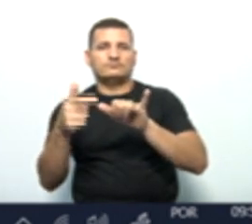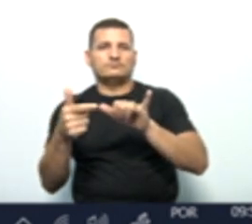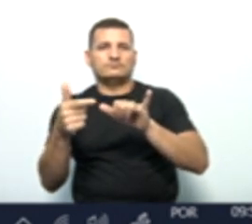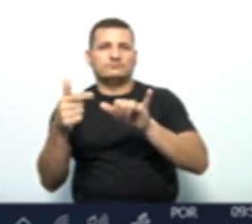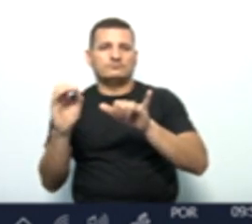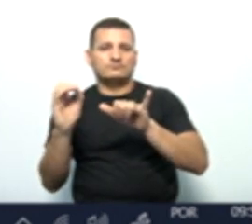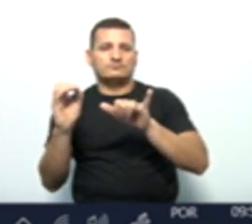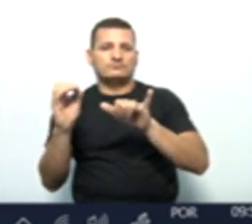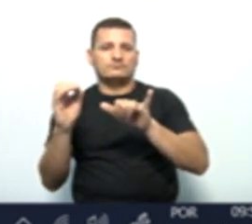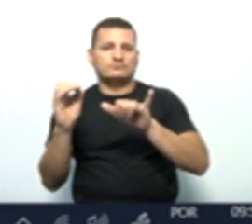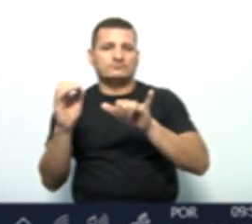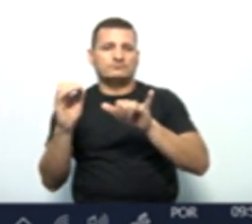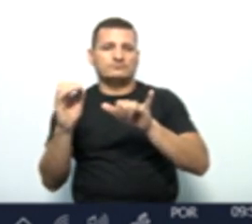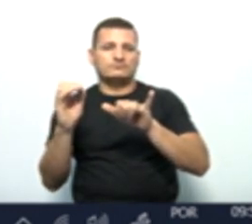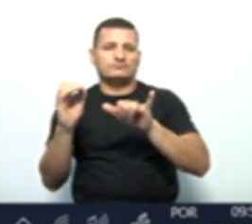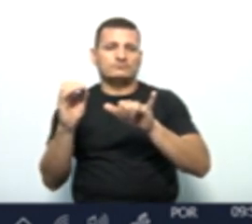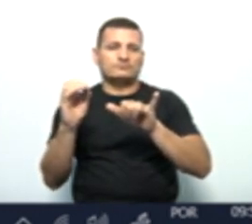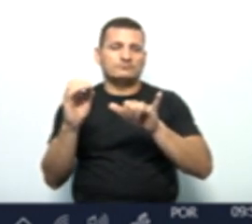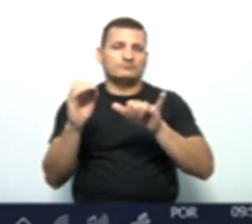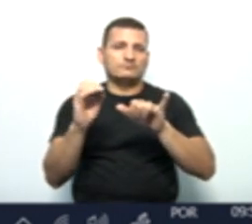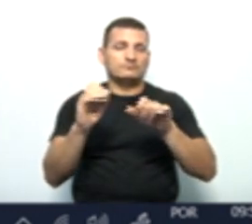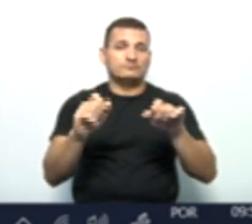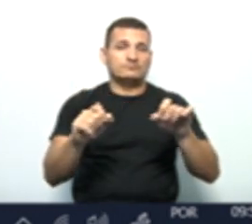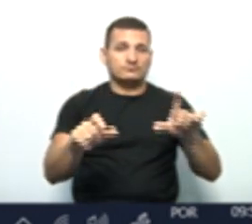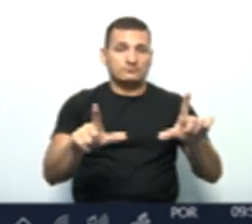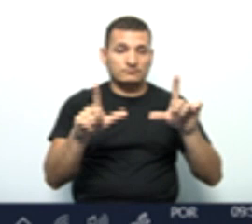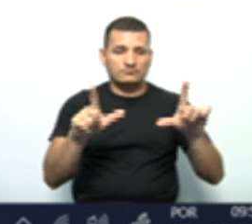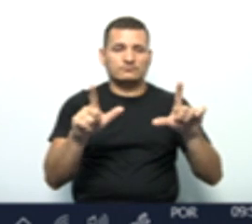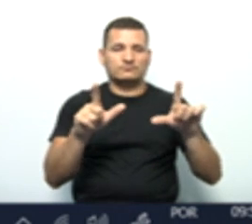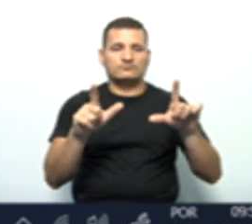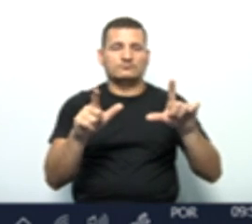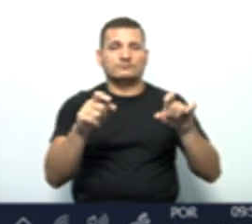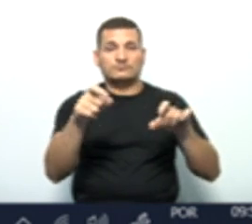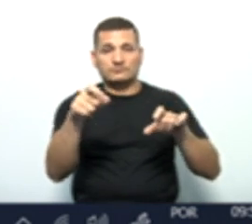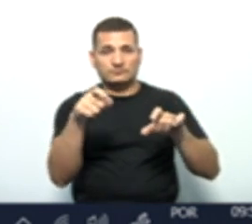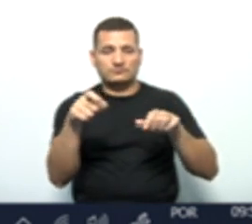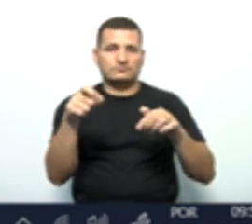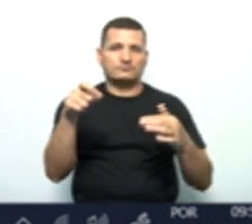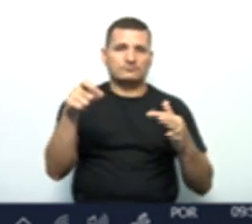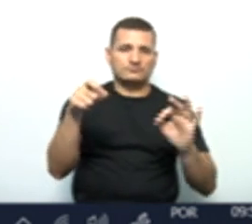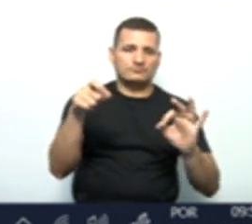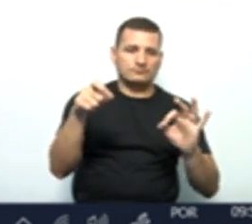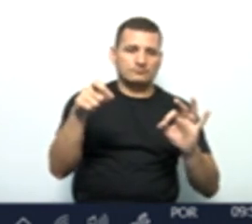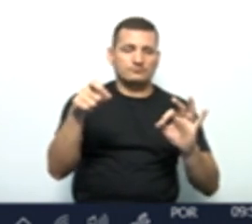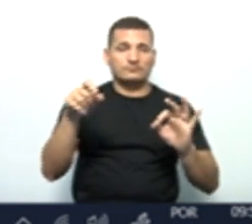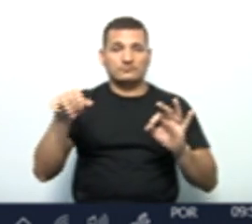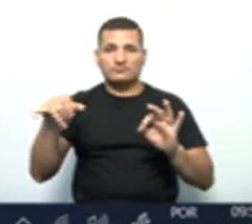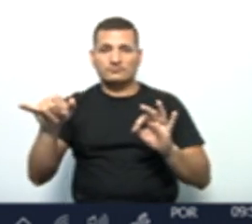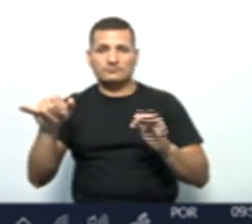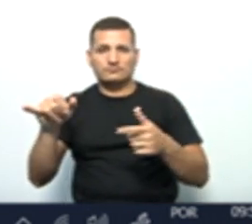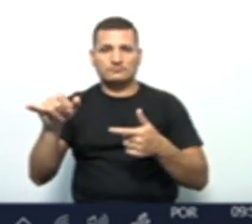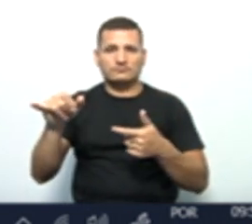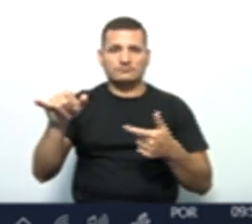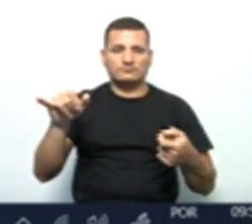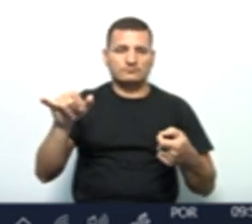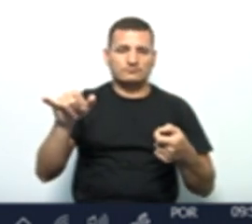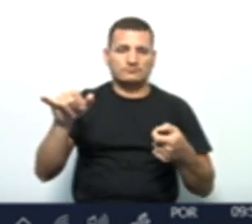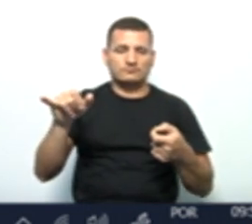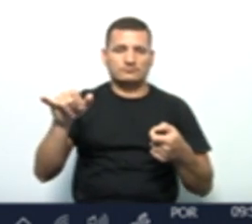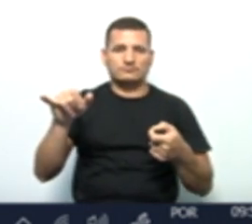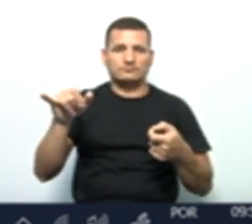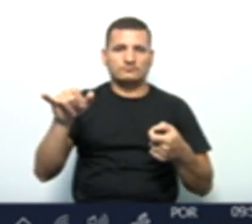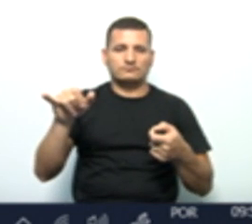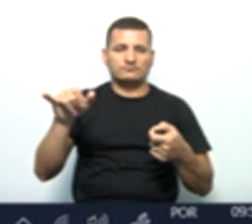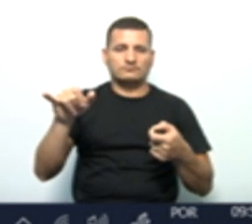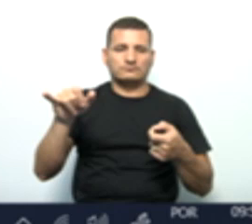20 aqui. Aí quando eu chamei y, quando eu chamei x, ele apresentou o 10. Quando eu chamei y, ele apresentou o 20. E aí